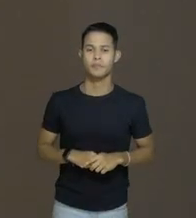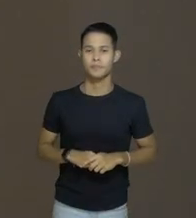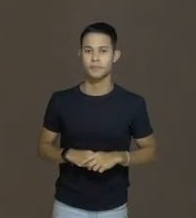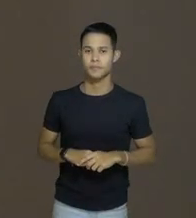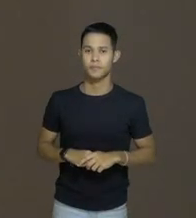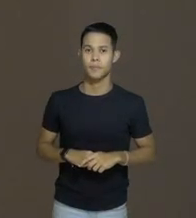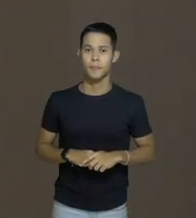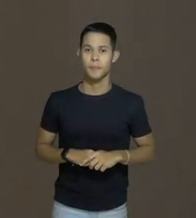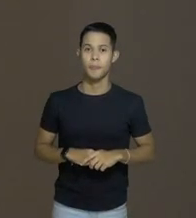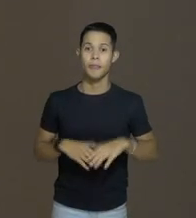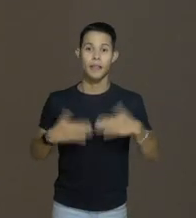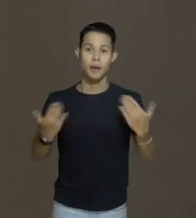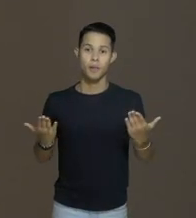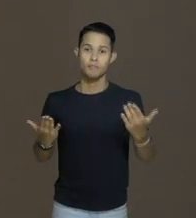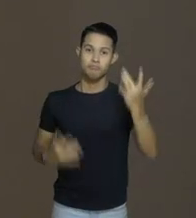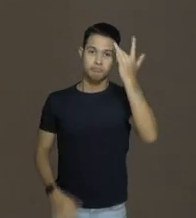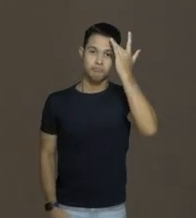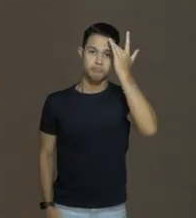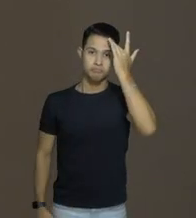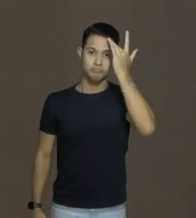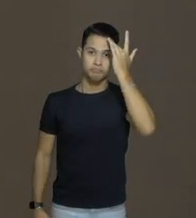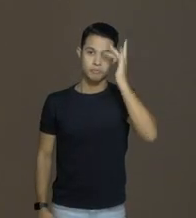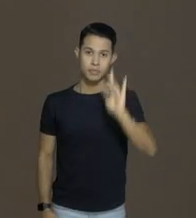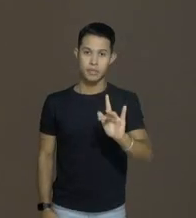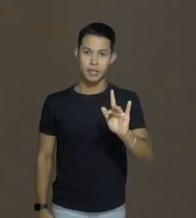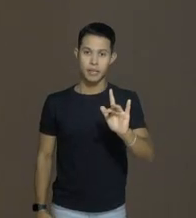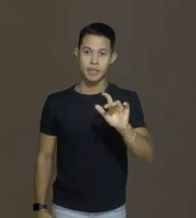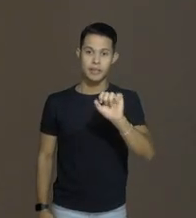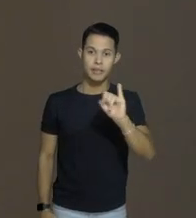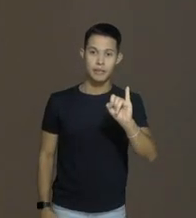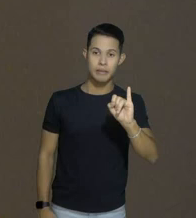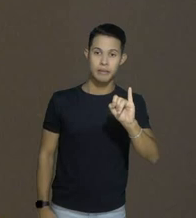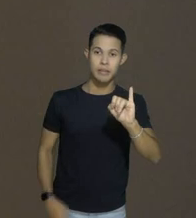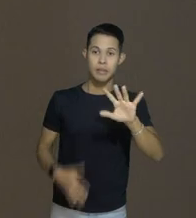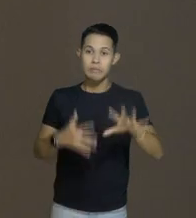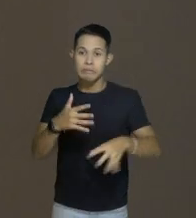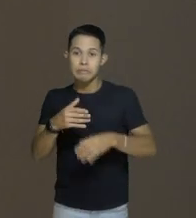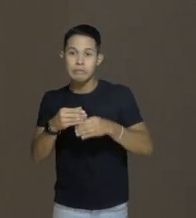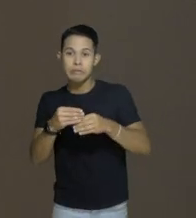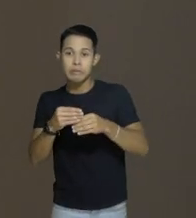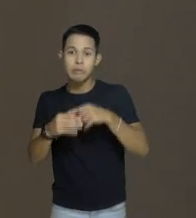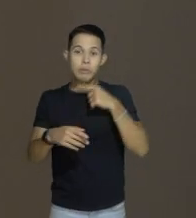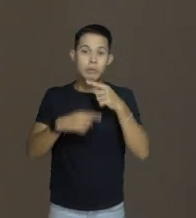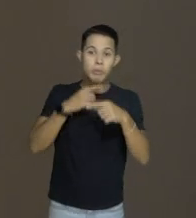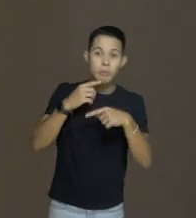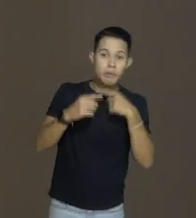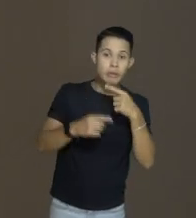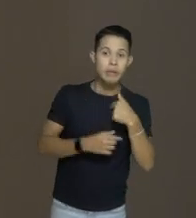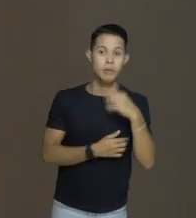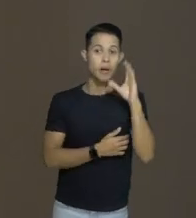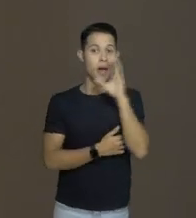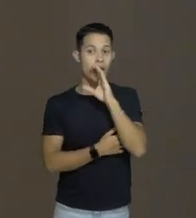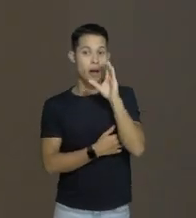Então, não sei se tem alguma dúvida, se eu fui muito rápido.